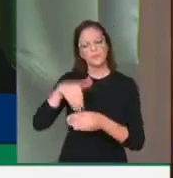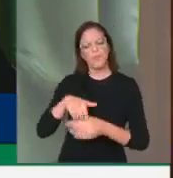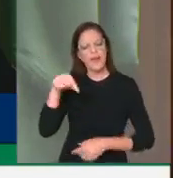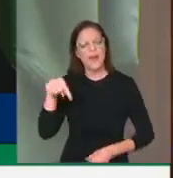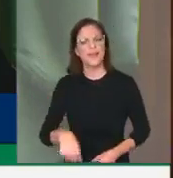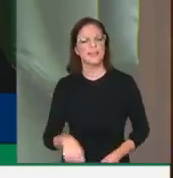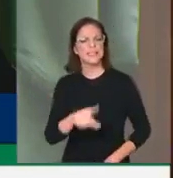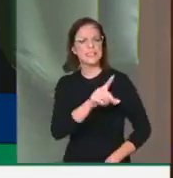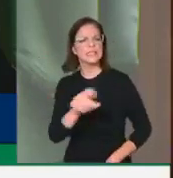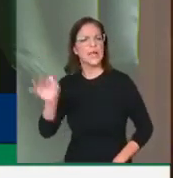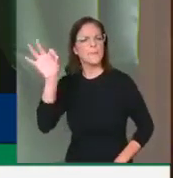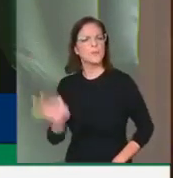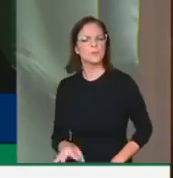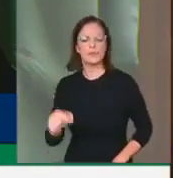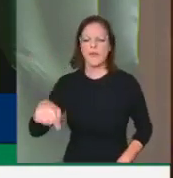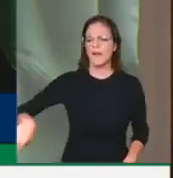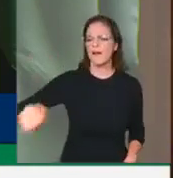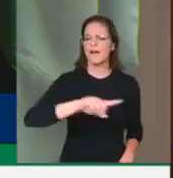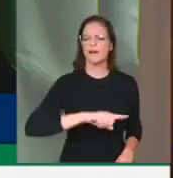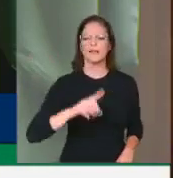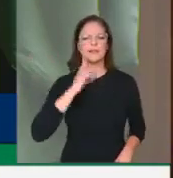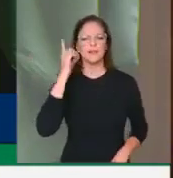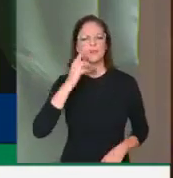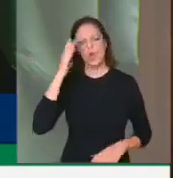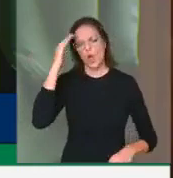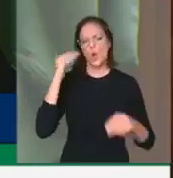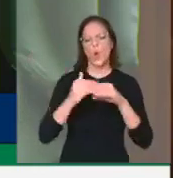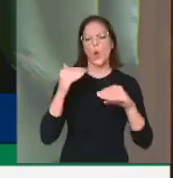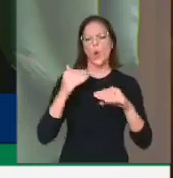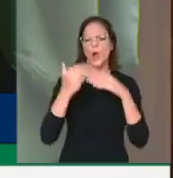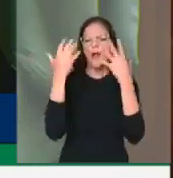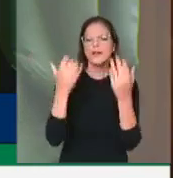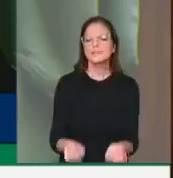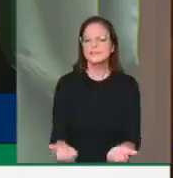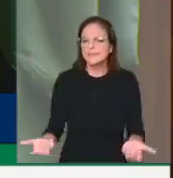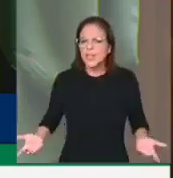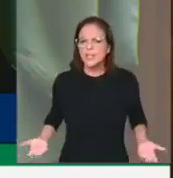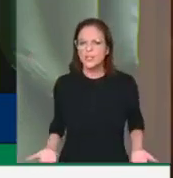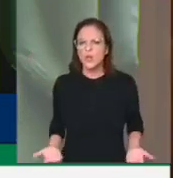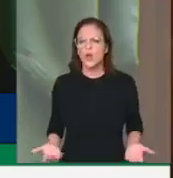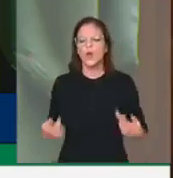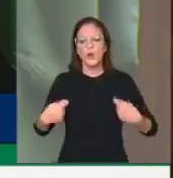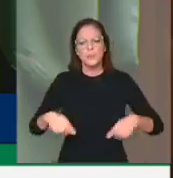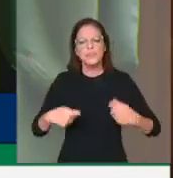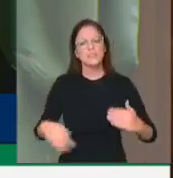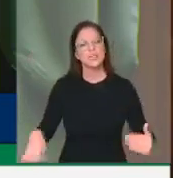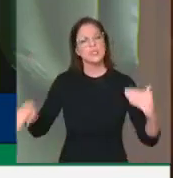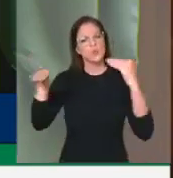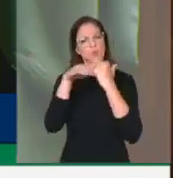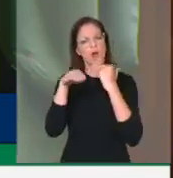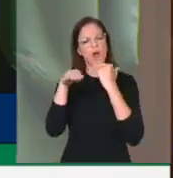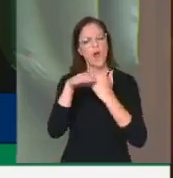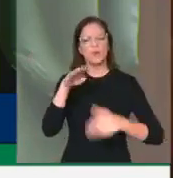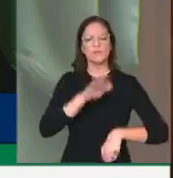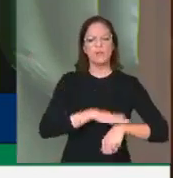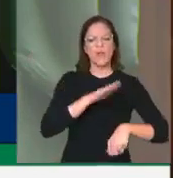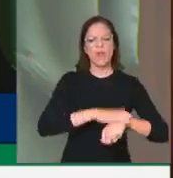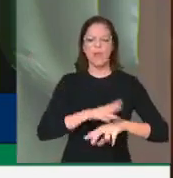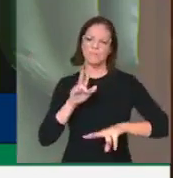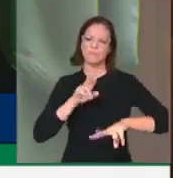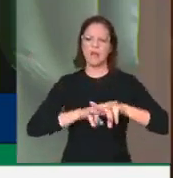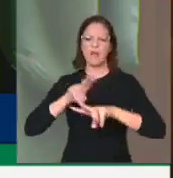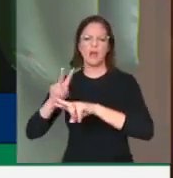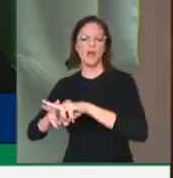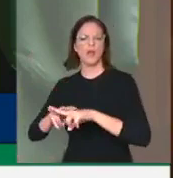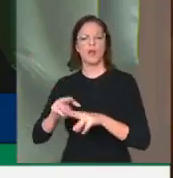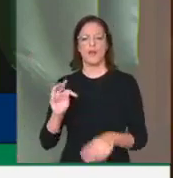por unanimidade. Todos os deputados concordaram com a nossa emenda de igualar o tempo de milícia ao tempo de tráfico,